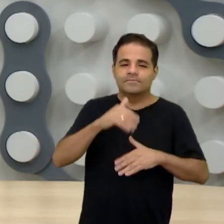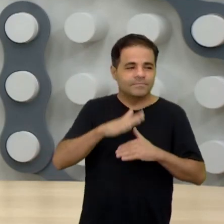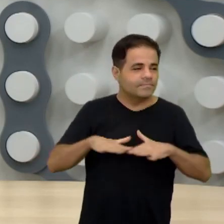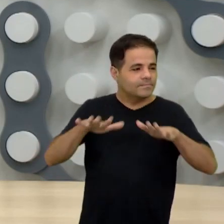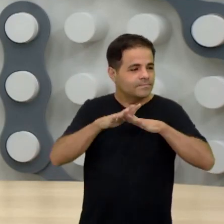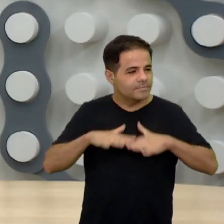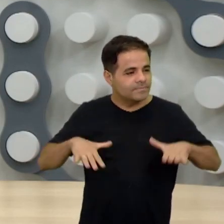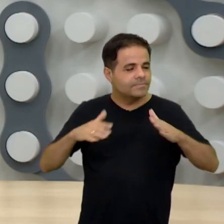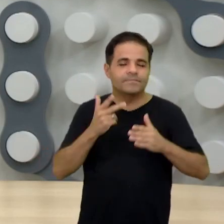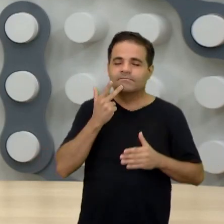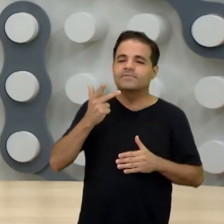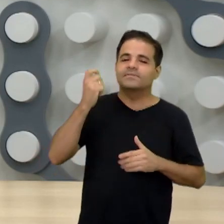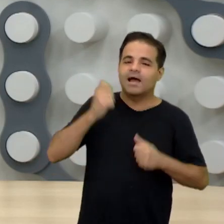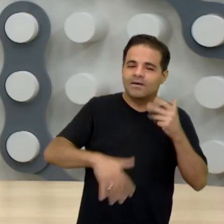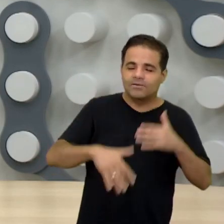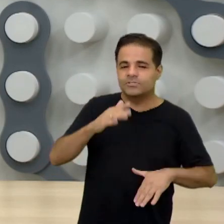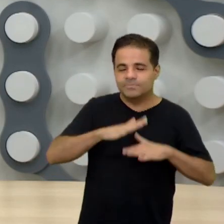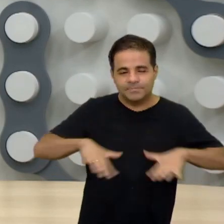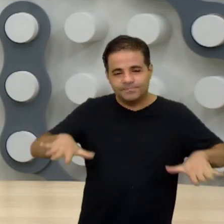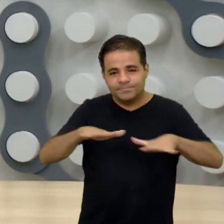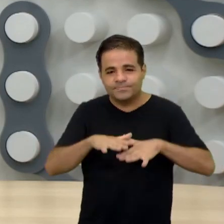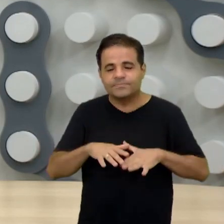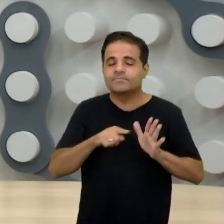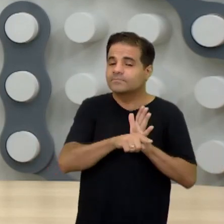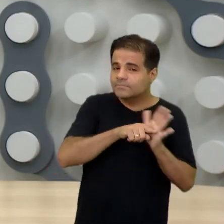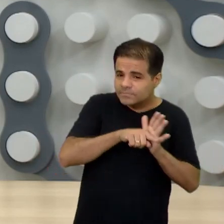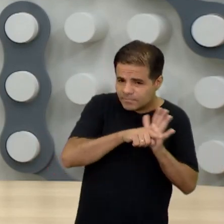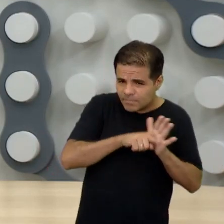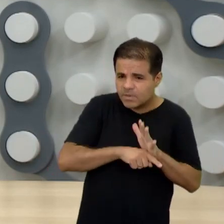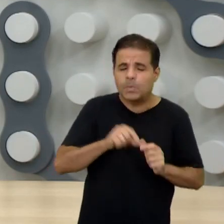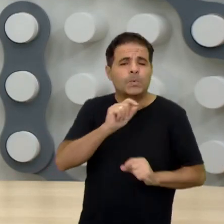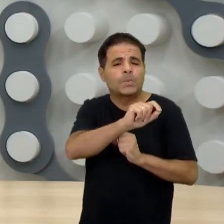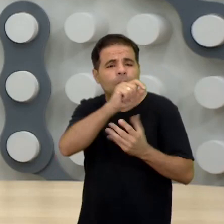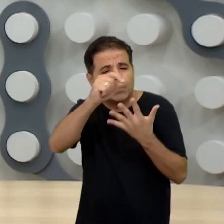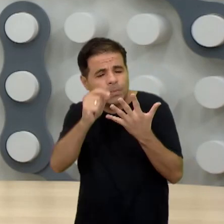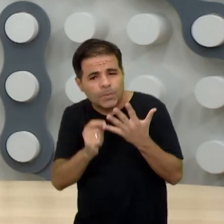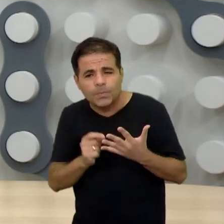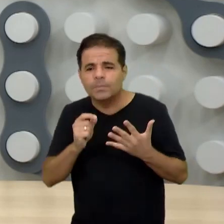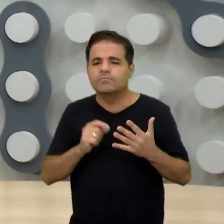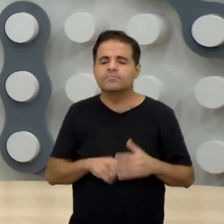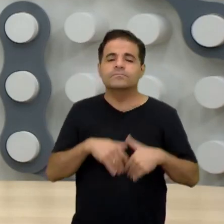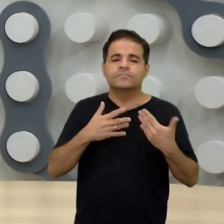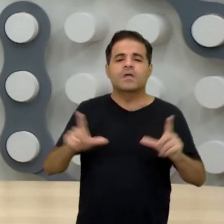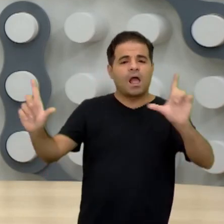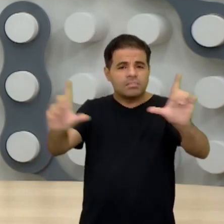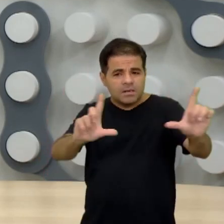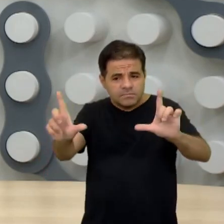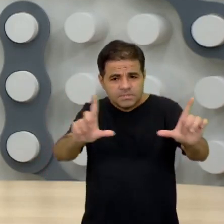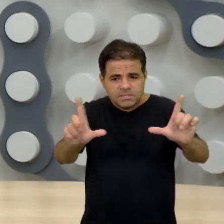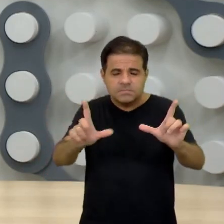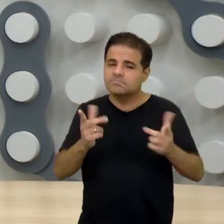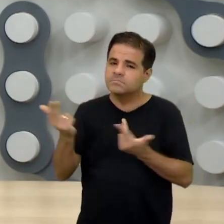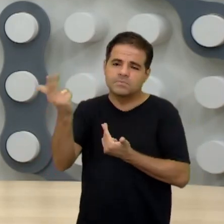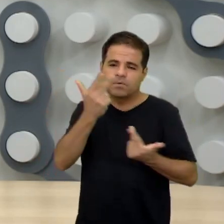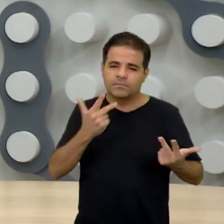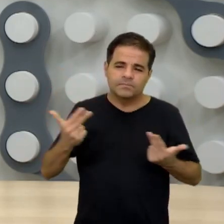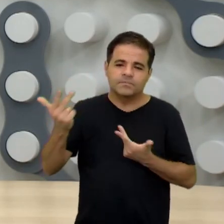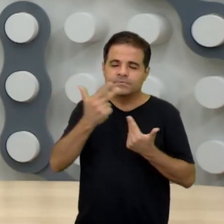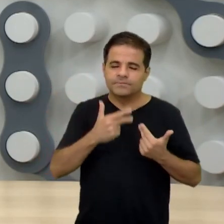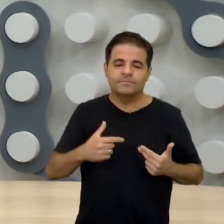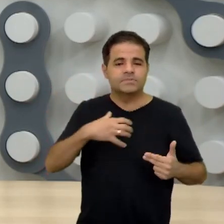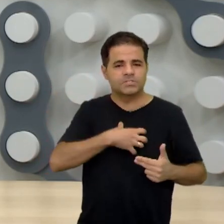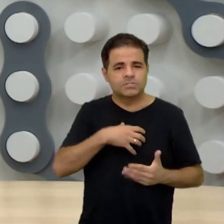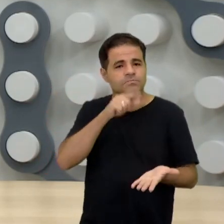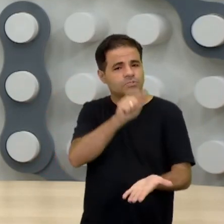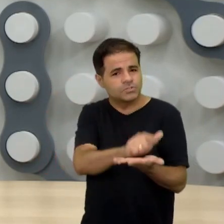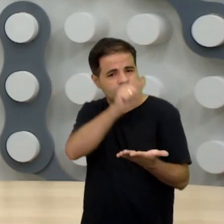você ouve ali a notícia, um pouco de opinião, tem música, tem isso, tem aquilo. Bom, a televisão a mesma coisa. Então, esse tipo de